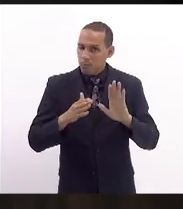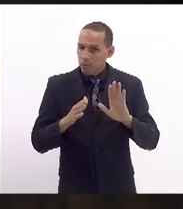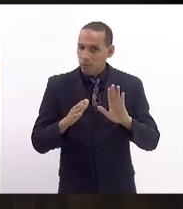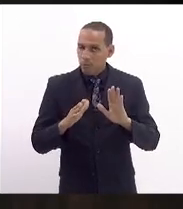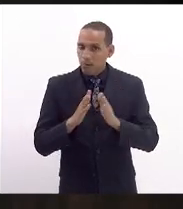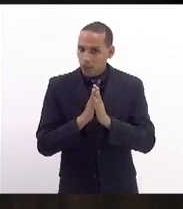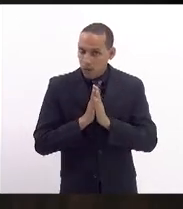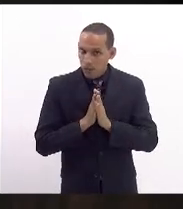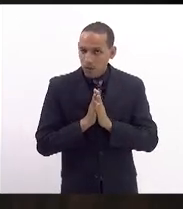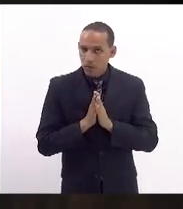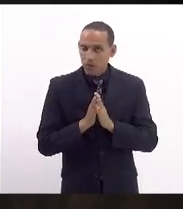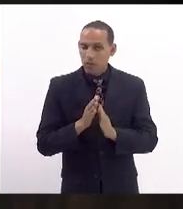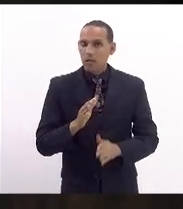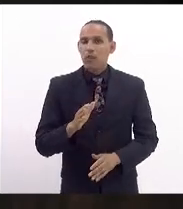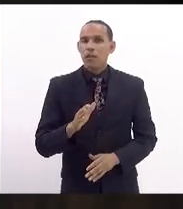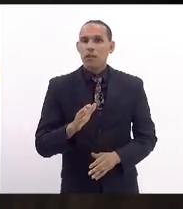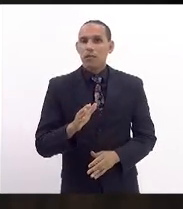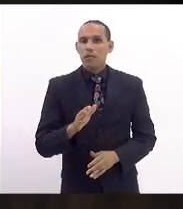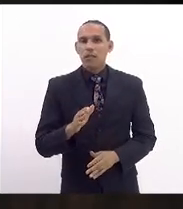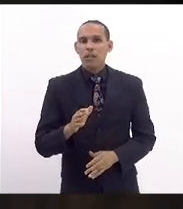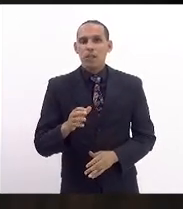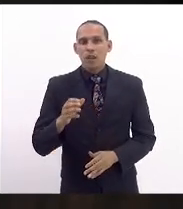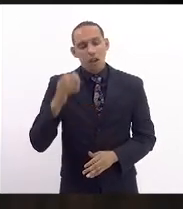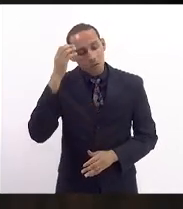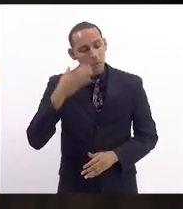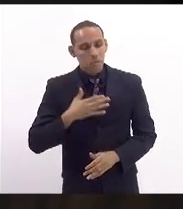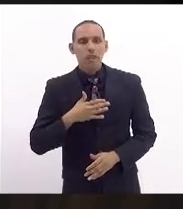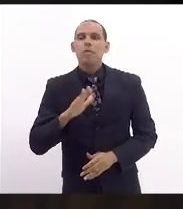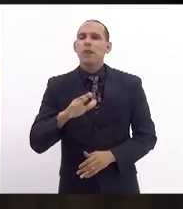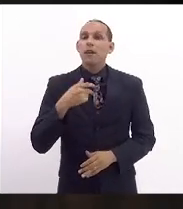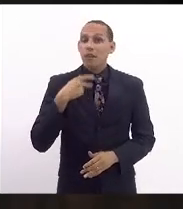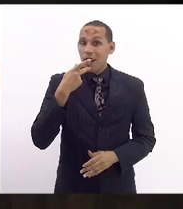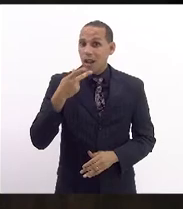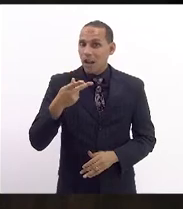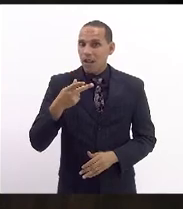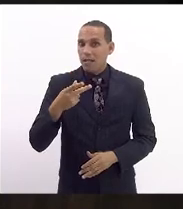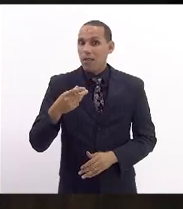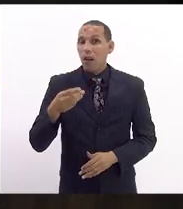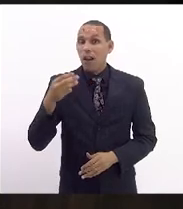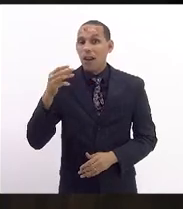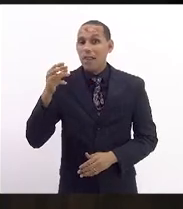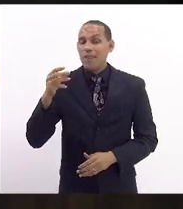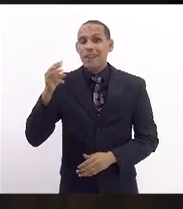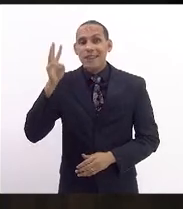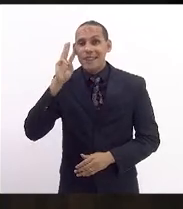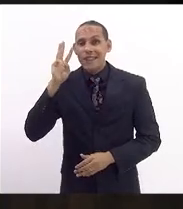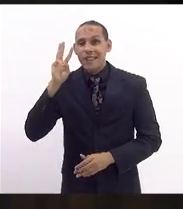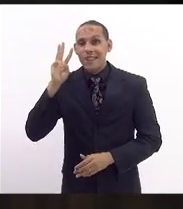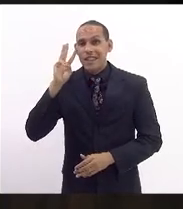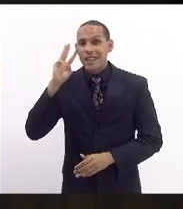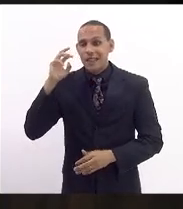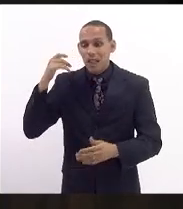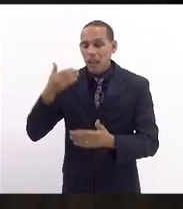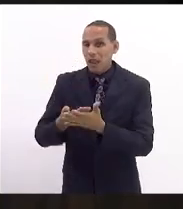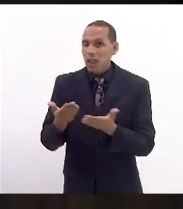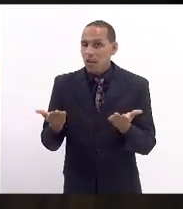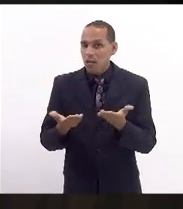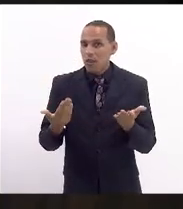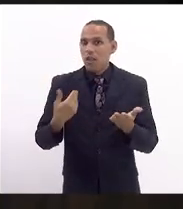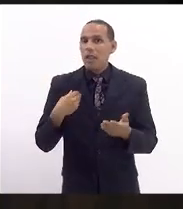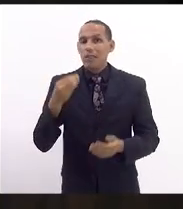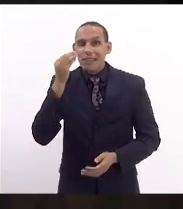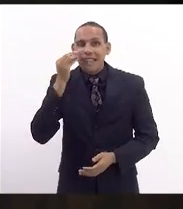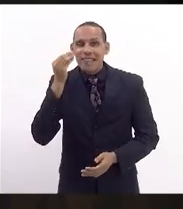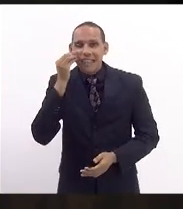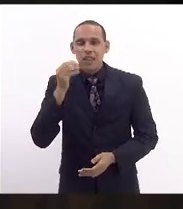deixa eu falar depois eu gostaria vai falar não precisa então a culpa foi vai falar eu tô três dias desde terça-feira tentando entendimento que eu me